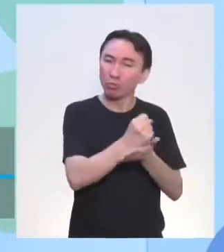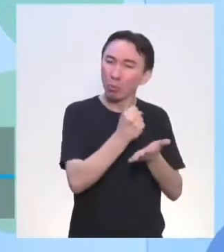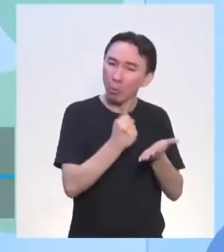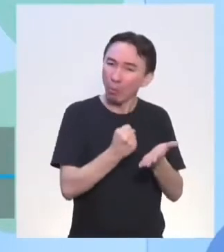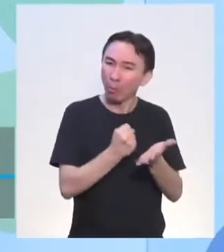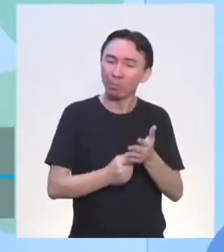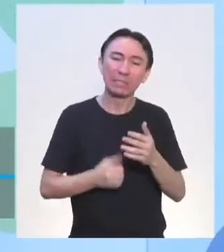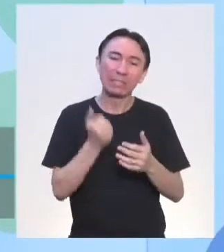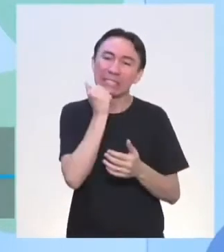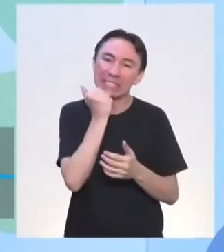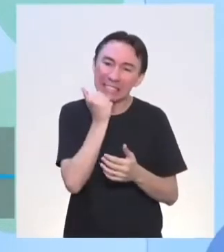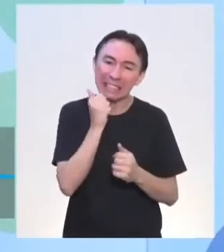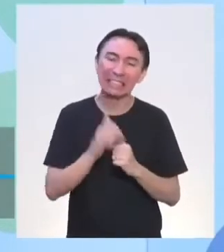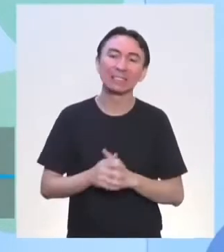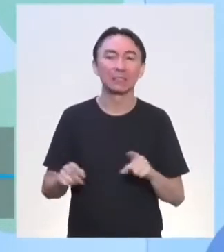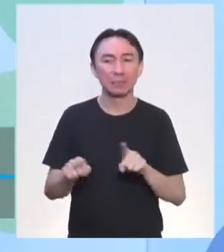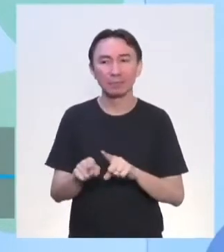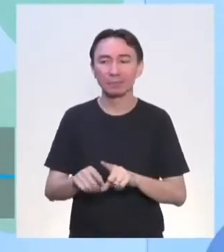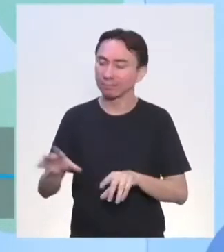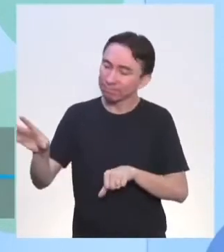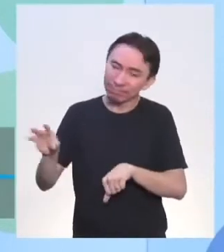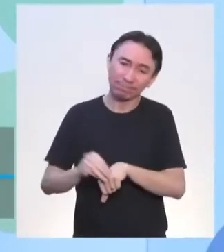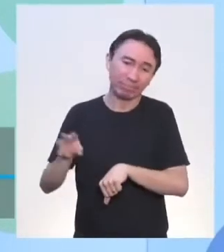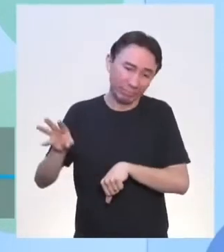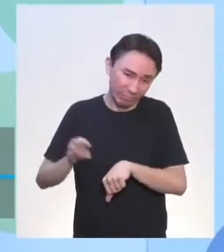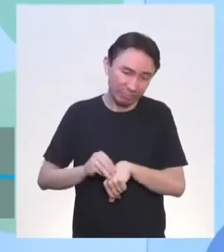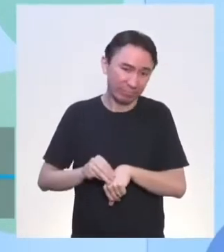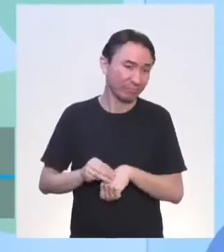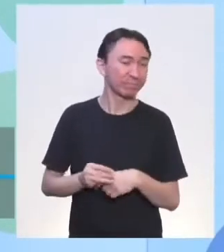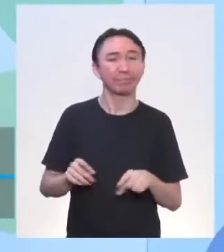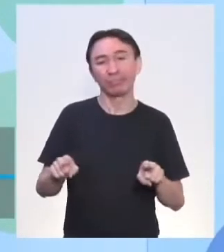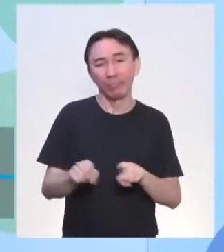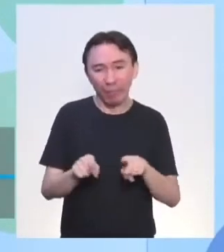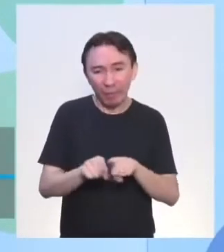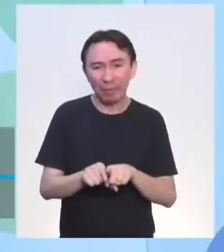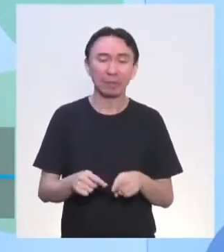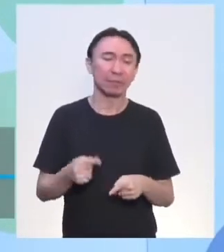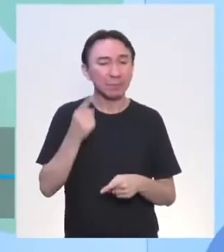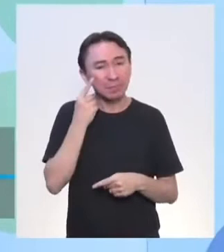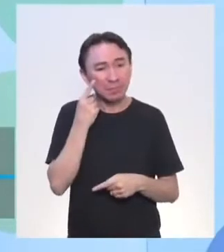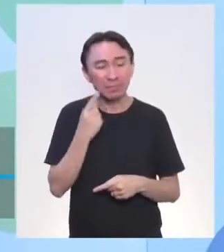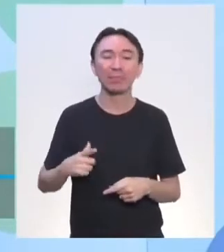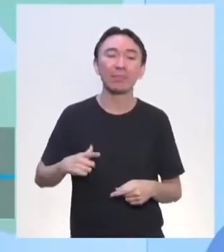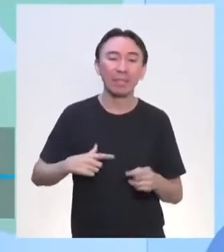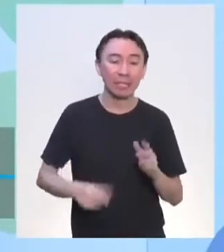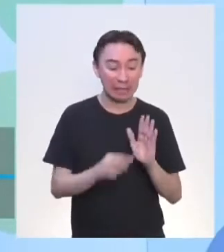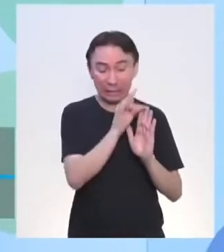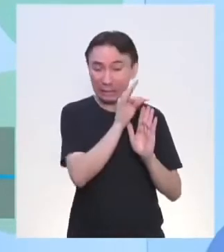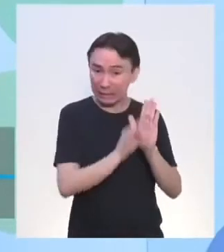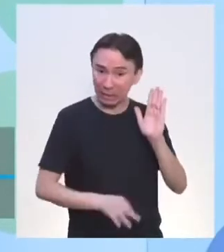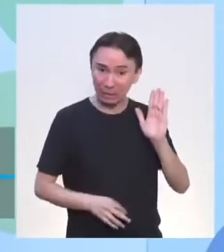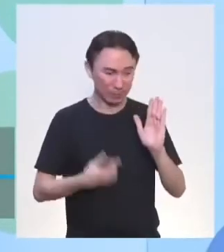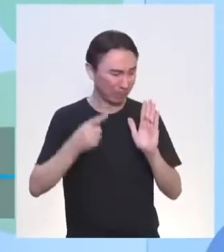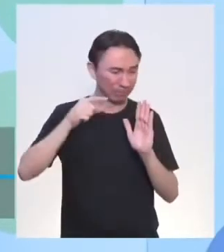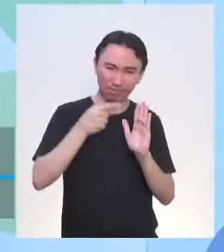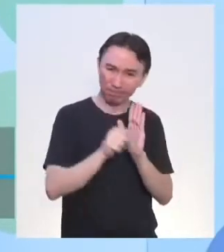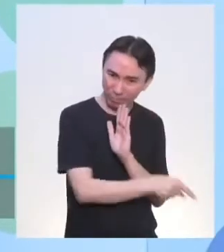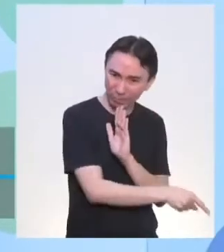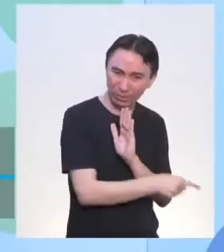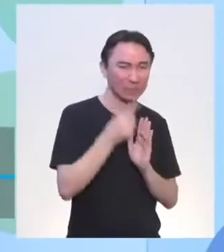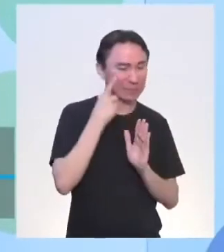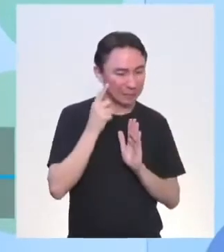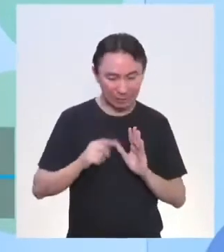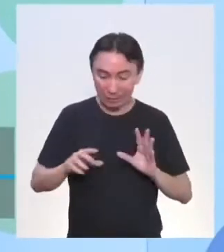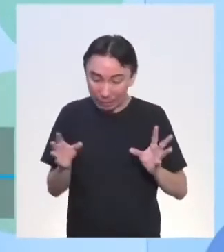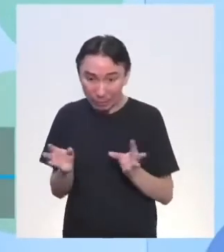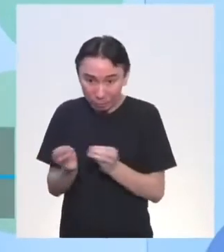de trabalho vamos dizer, de exploração do texto de forma muito mais objetiva, com um pequeno tempo.